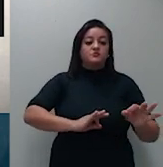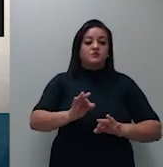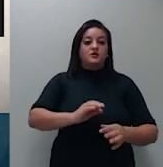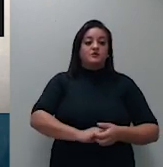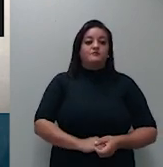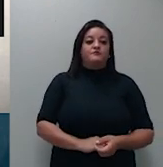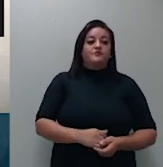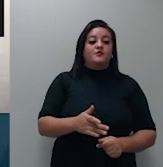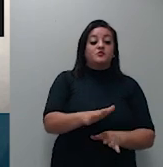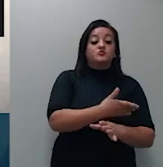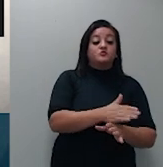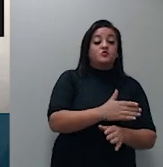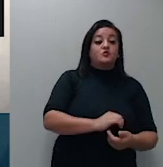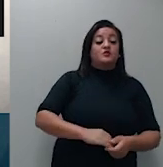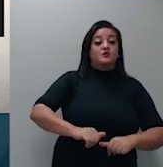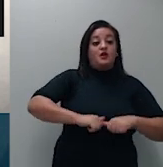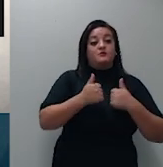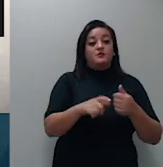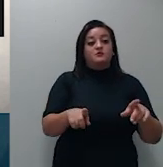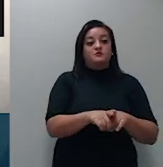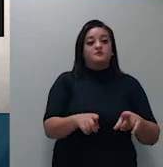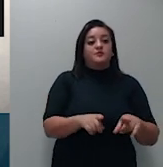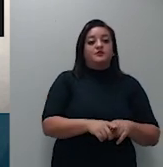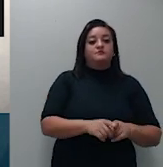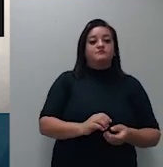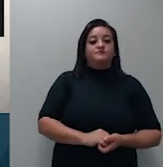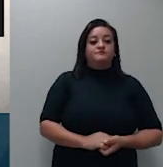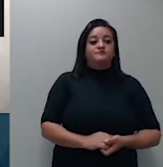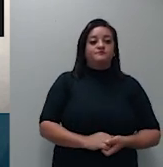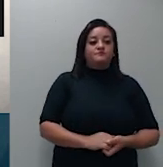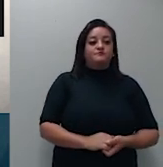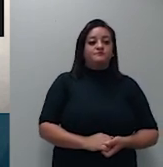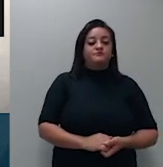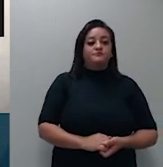ajustáveis e ficam excluídas da recuperação